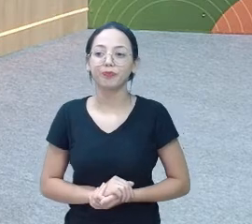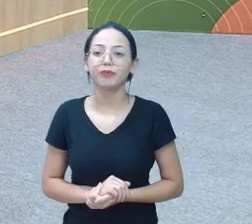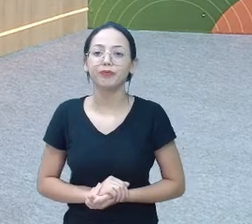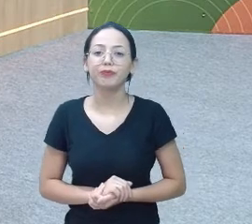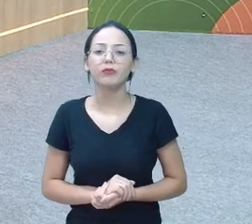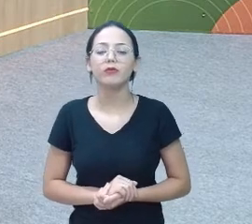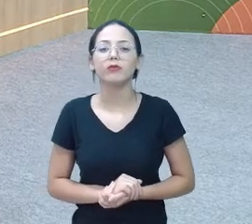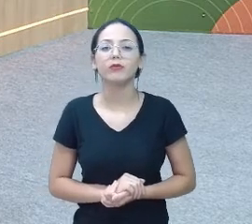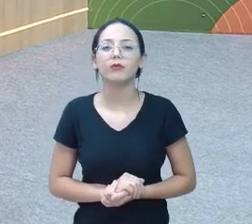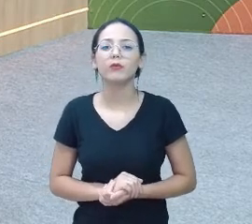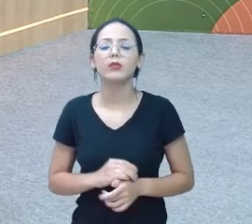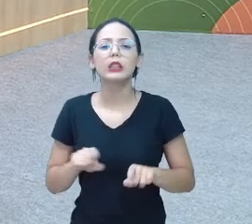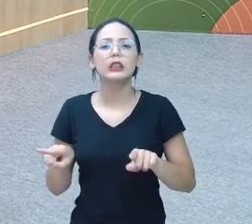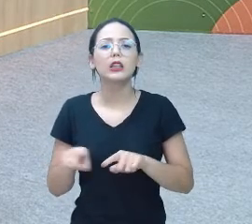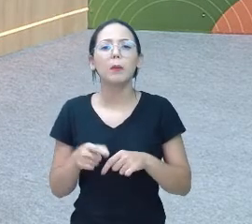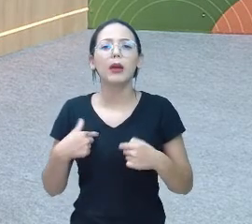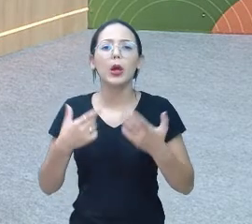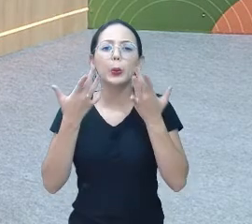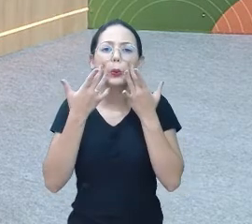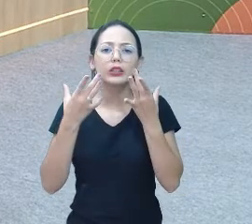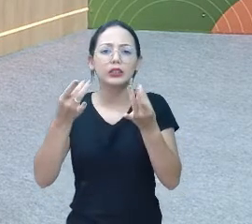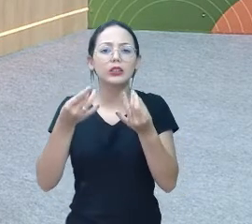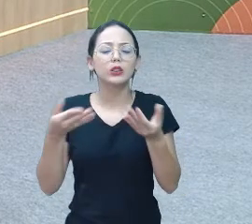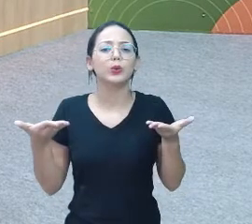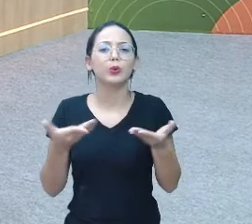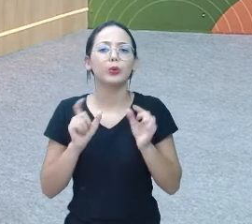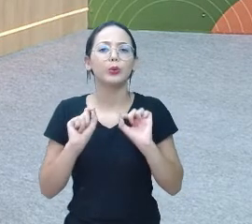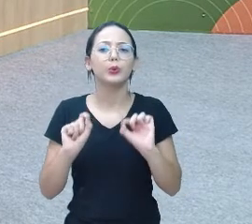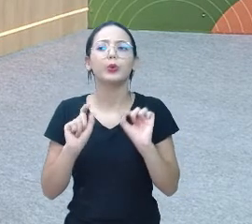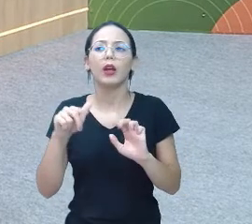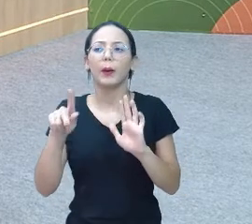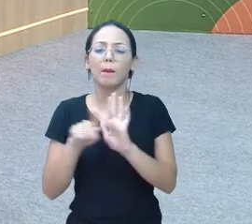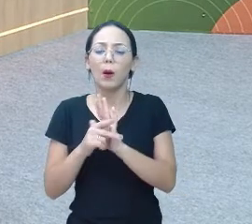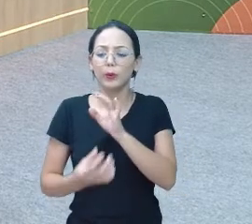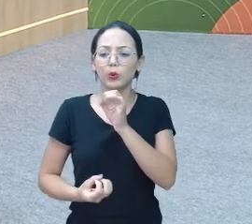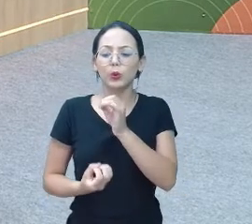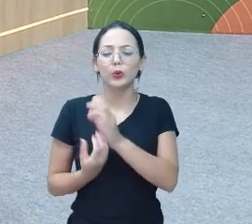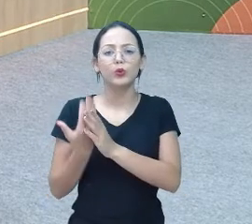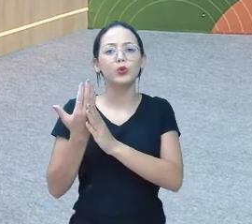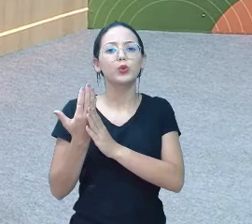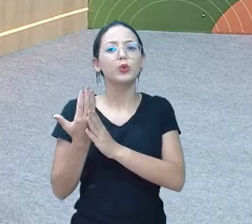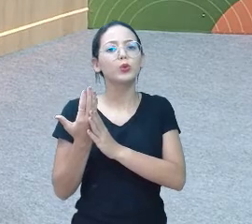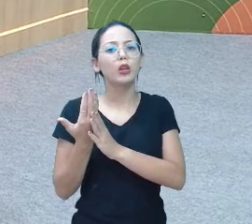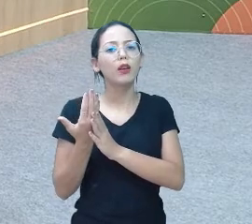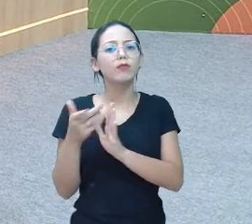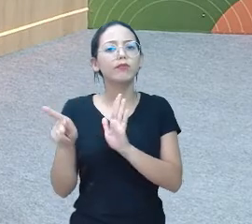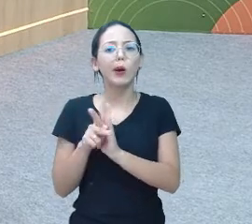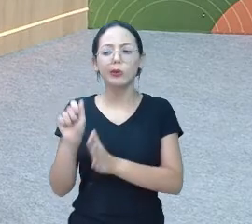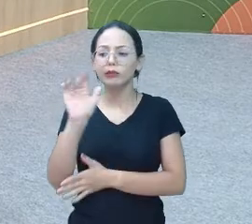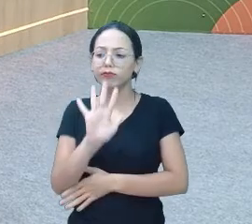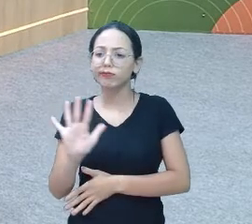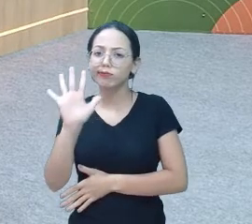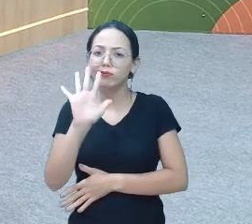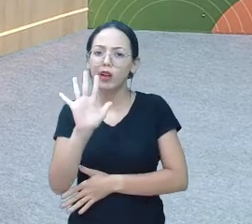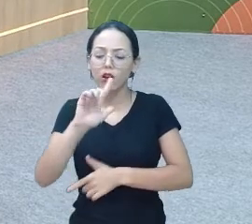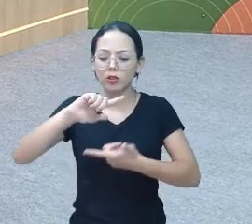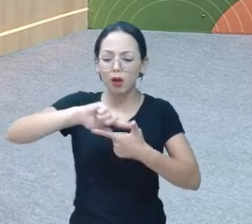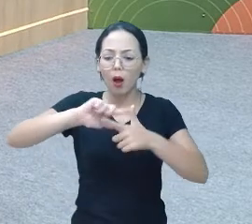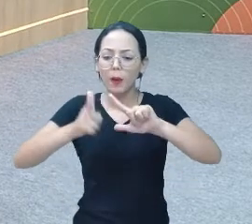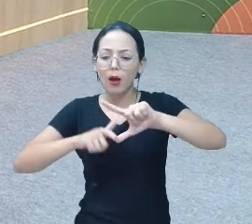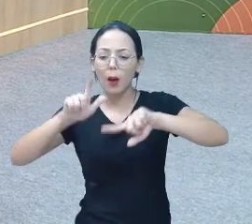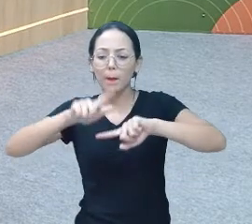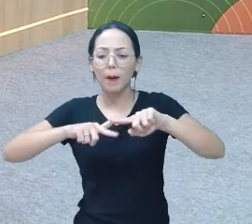outra coisa que me chama a atenção nessa ideia aqui é a ideia de construir as figuras geométricas. Então, a